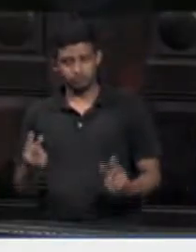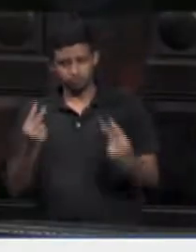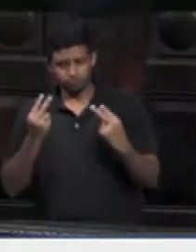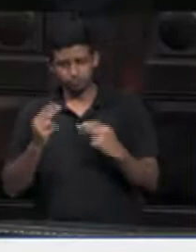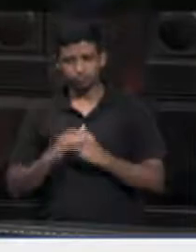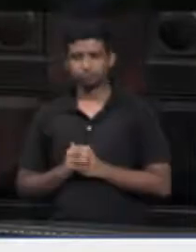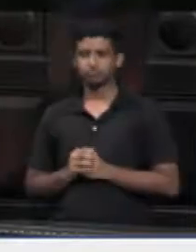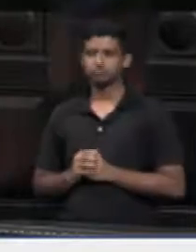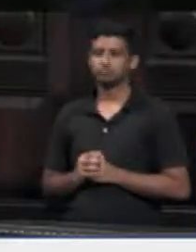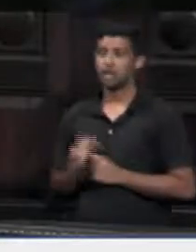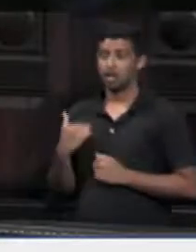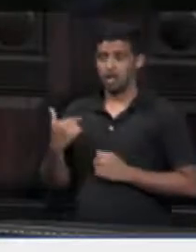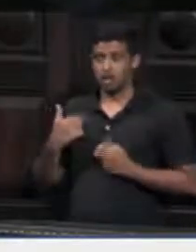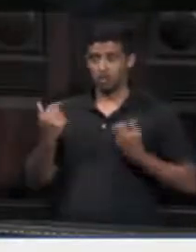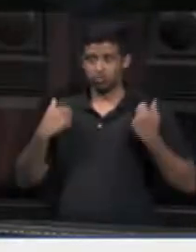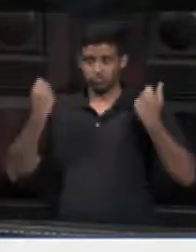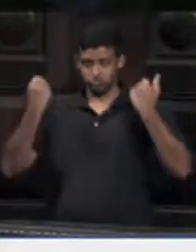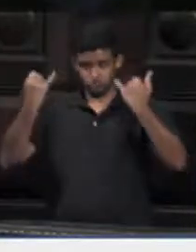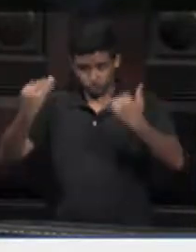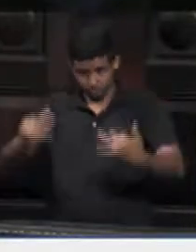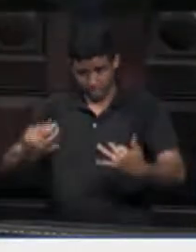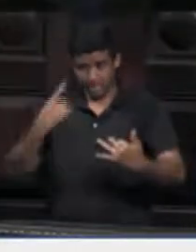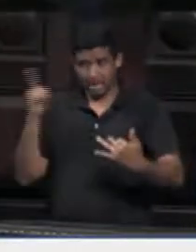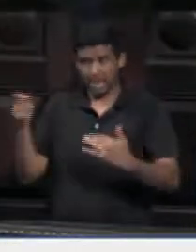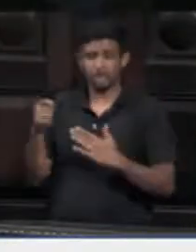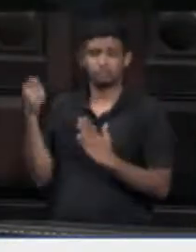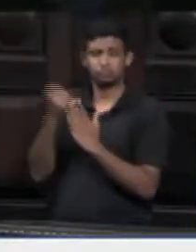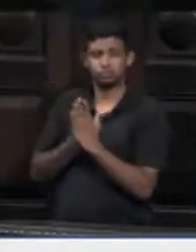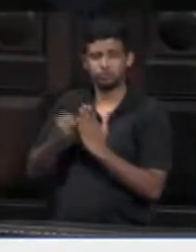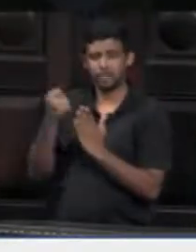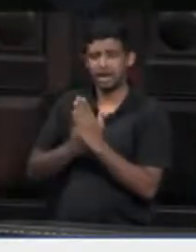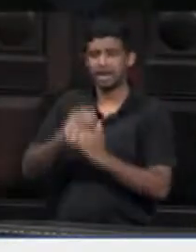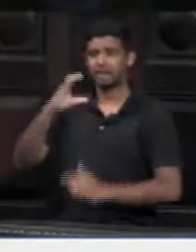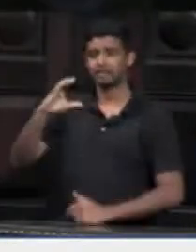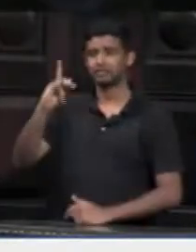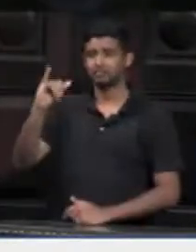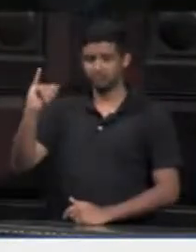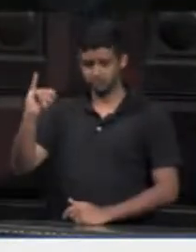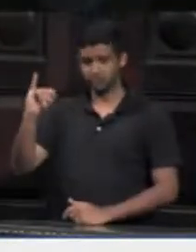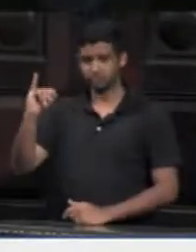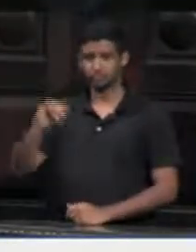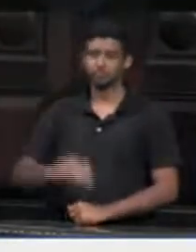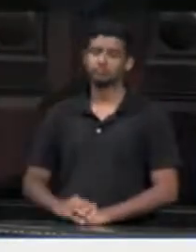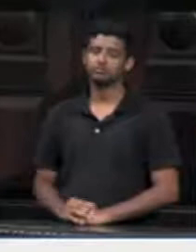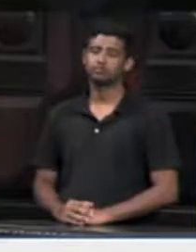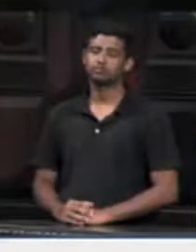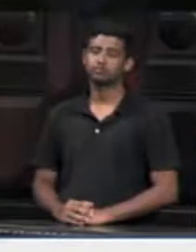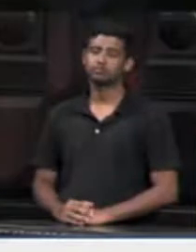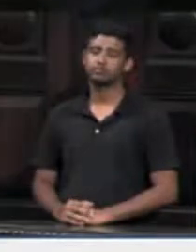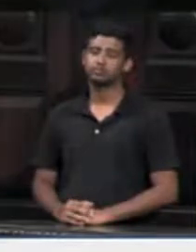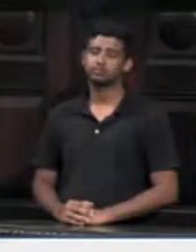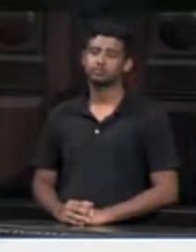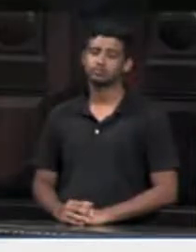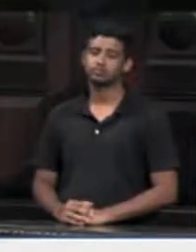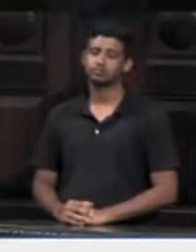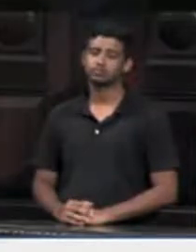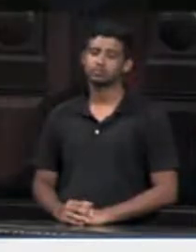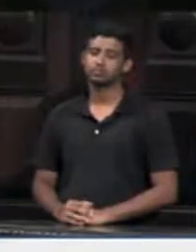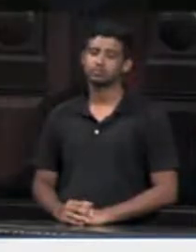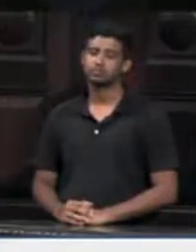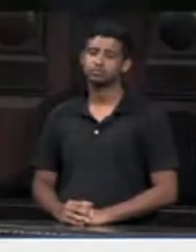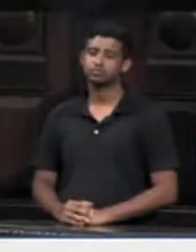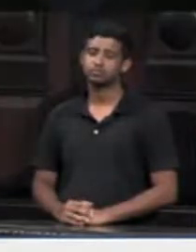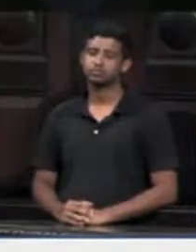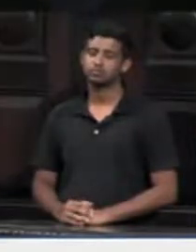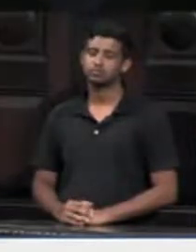me somei à luta na CPI da crise hídrica, a questão